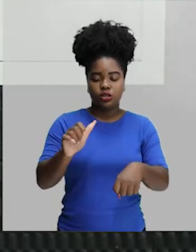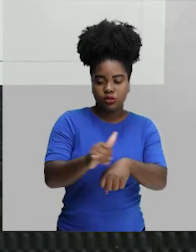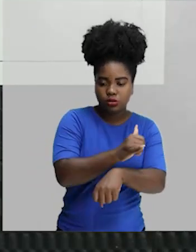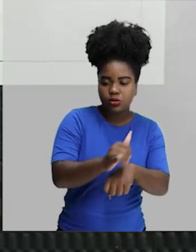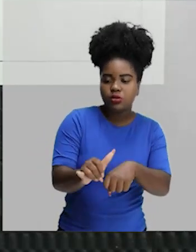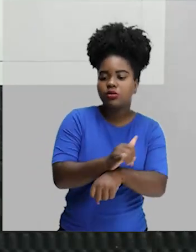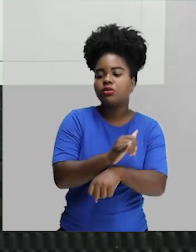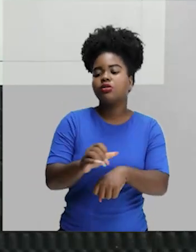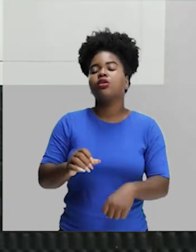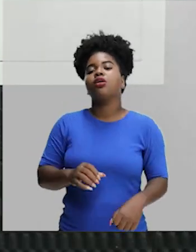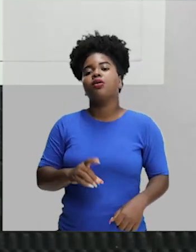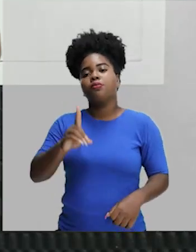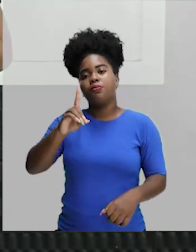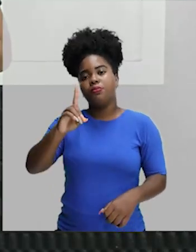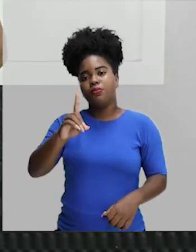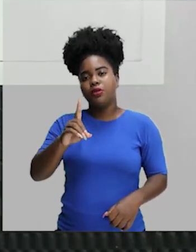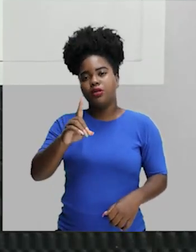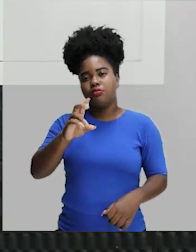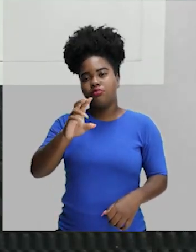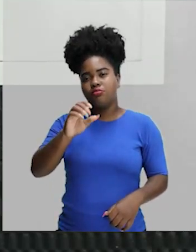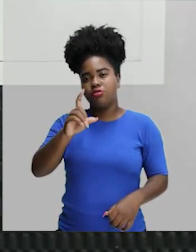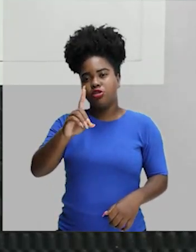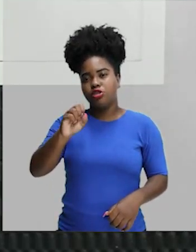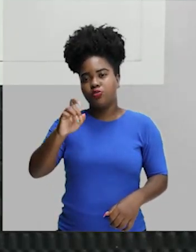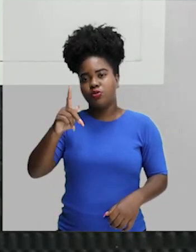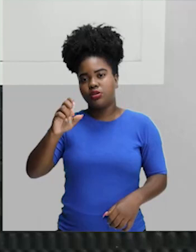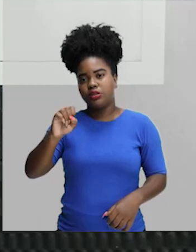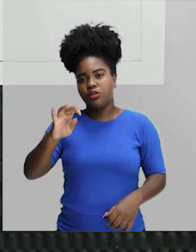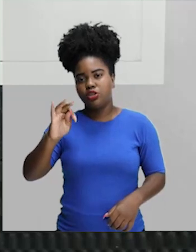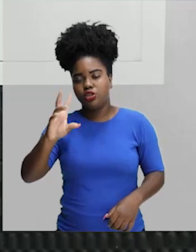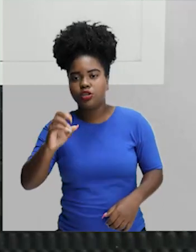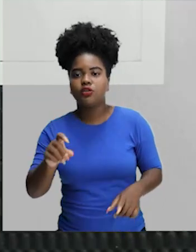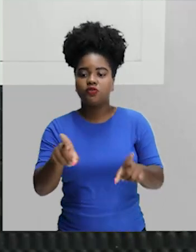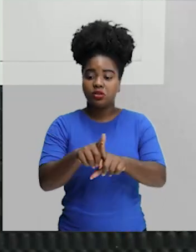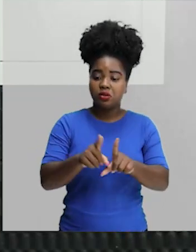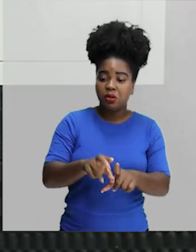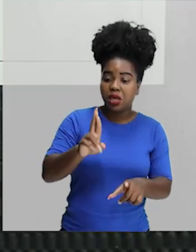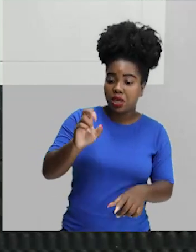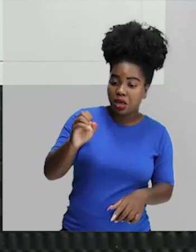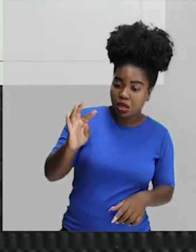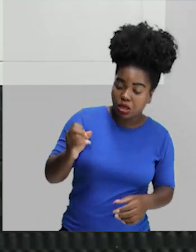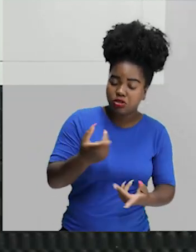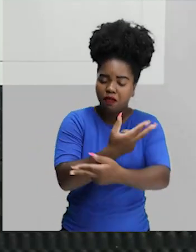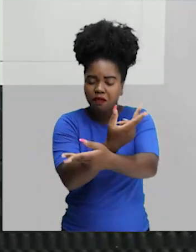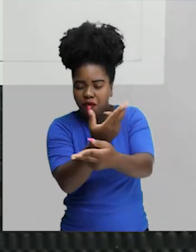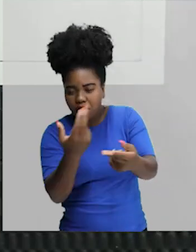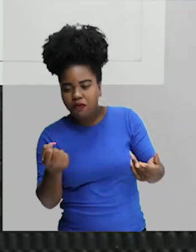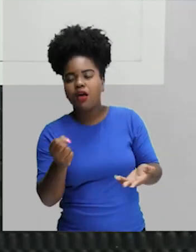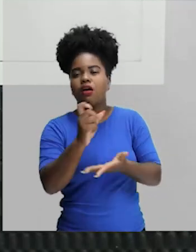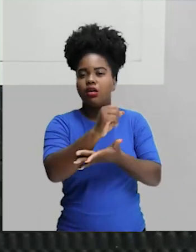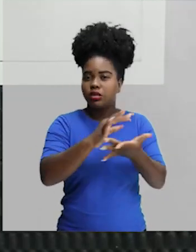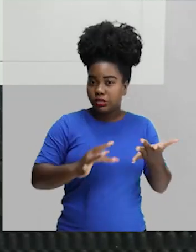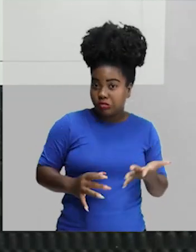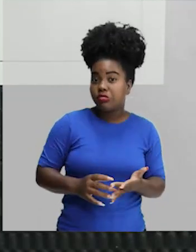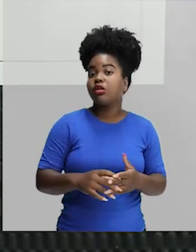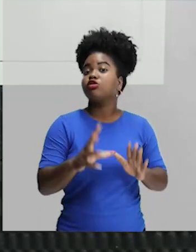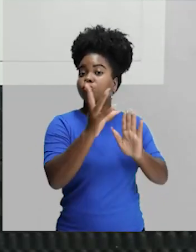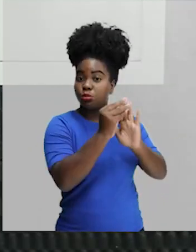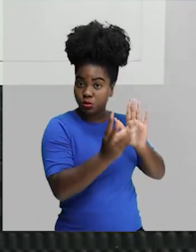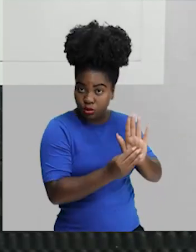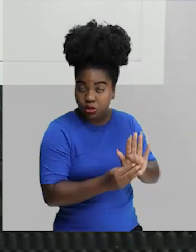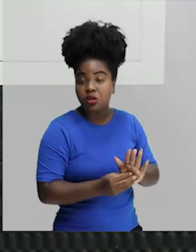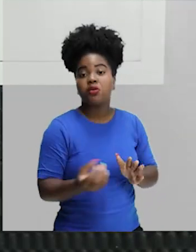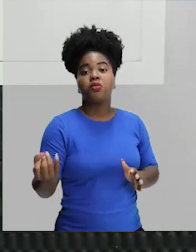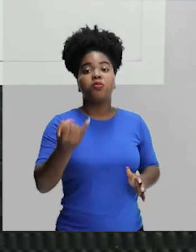Biot-Ruffini, teorema do resto, né? Resolvimos aí vários exercícios a respeito desse assunto, né? Importante que